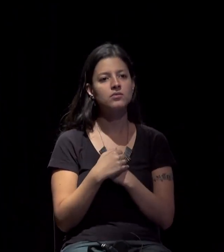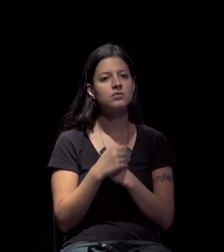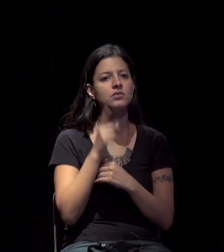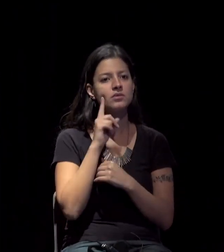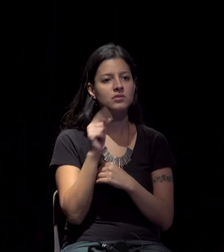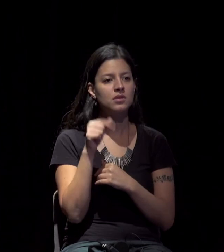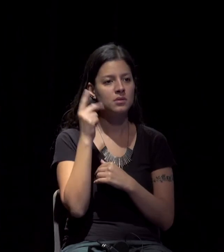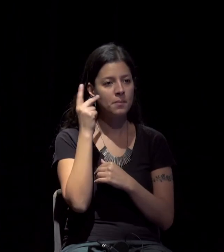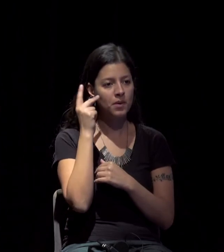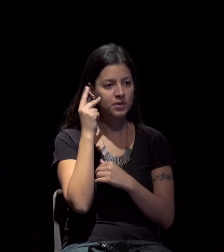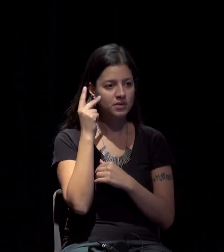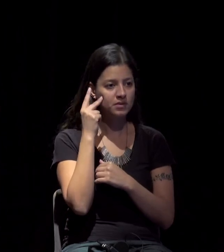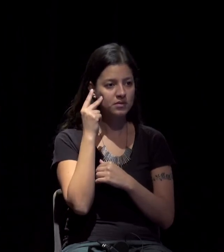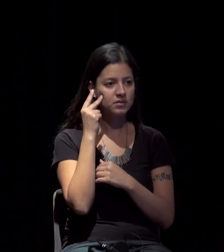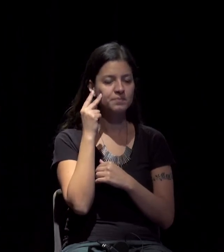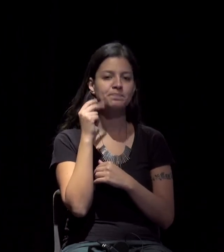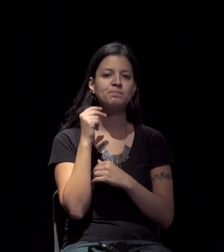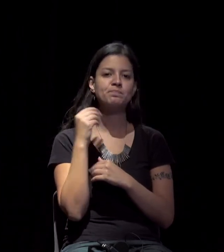dias paulistanos.